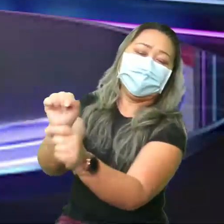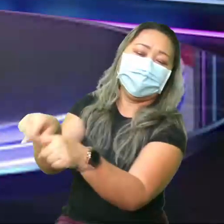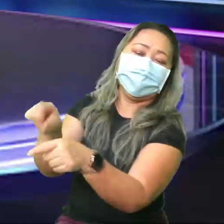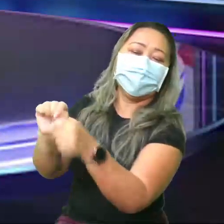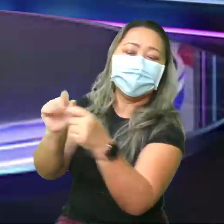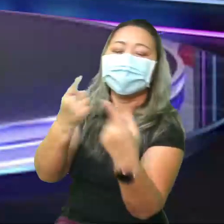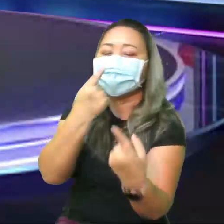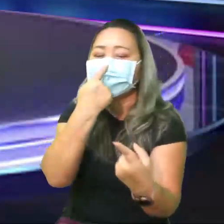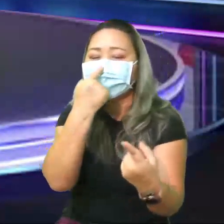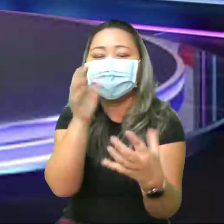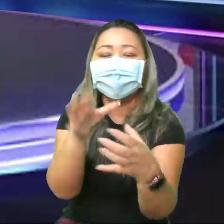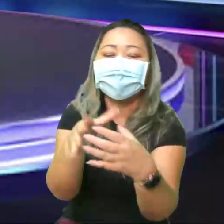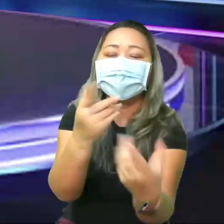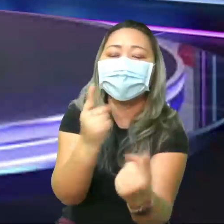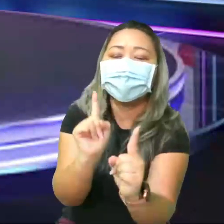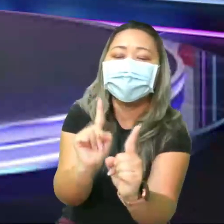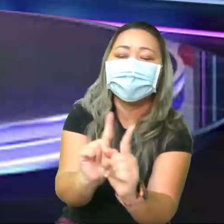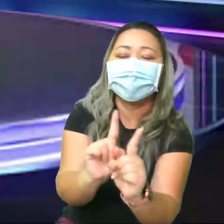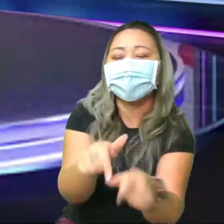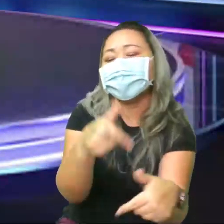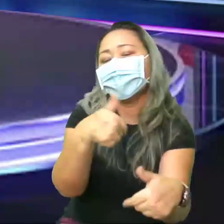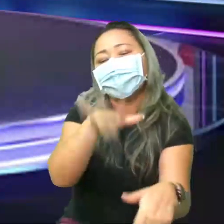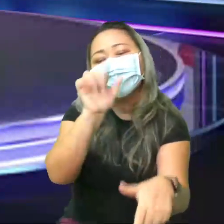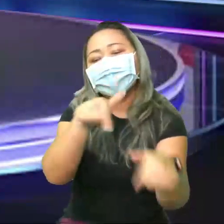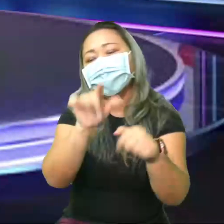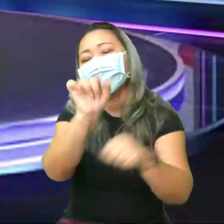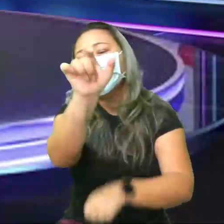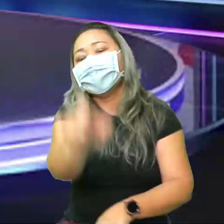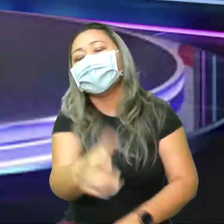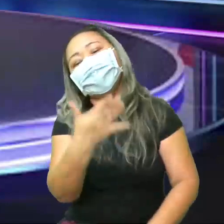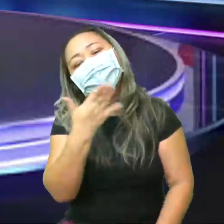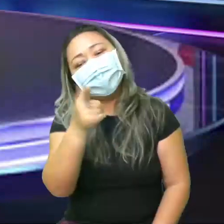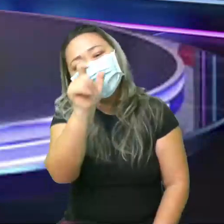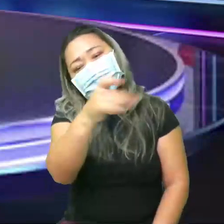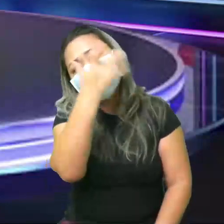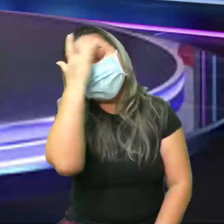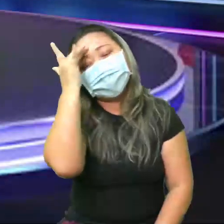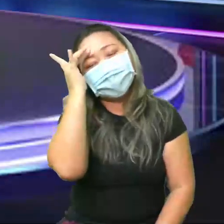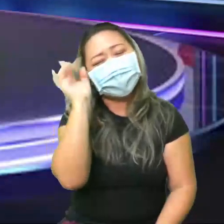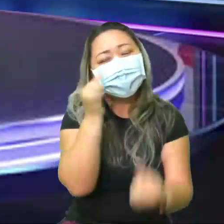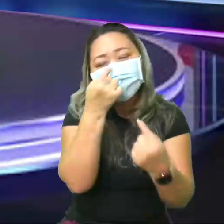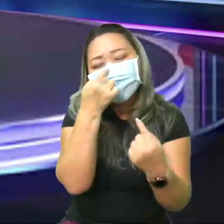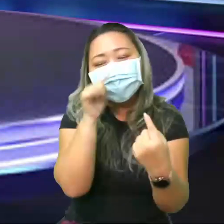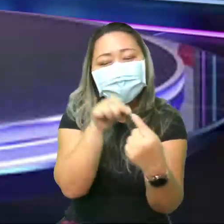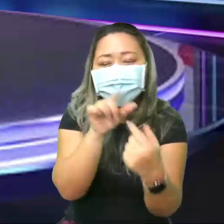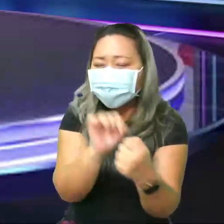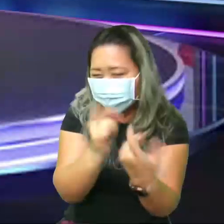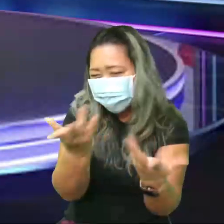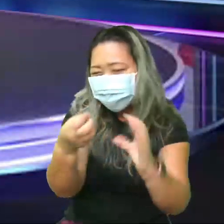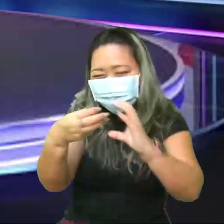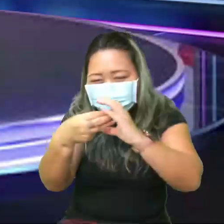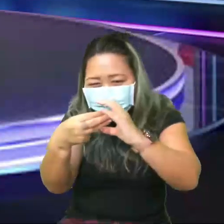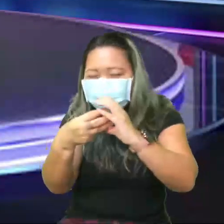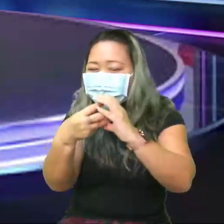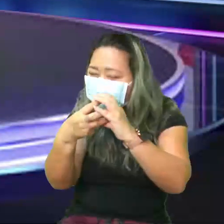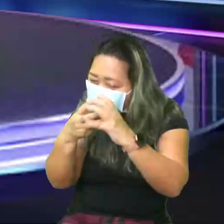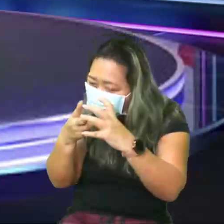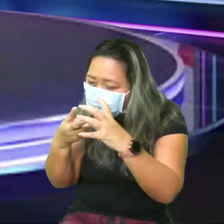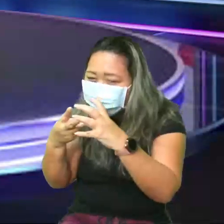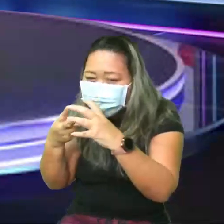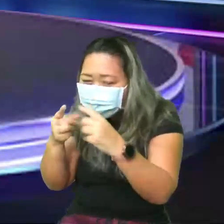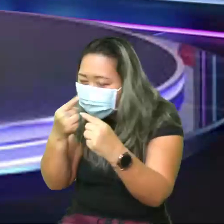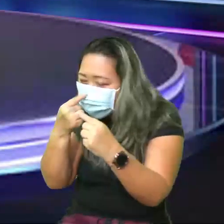diferentes tecidos com funções diferentes, que vão formar órgãos diferentes. E aí, cada um que tem a